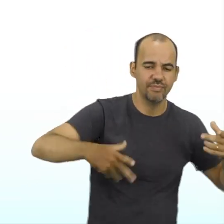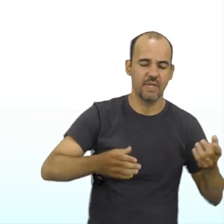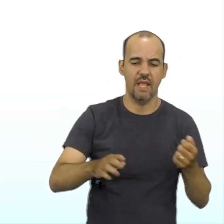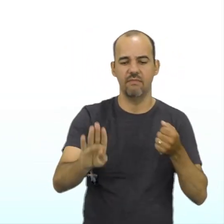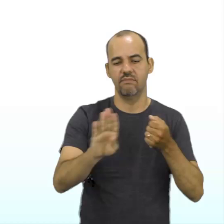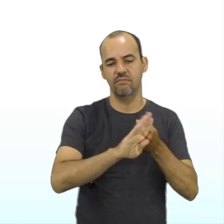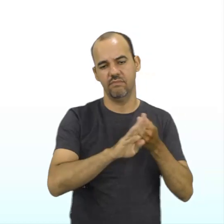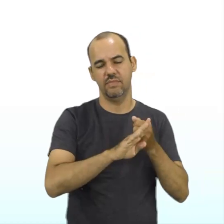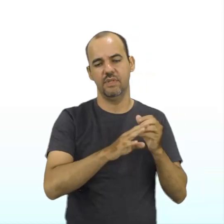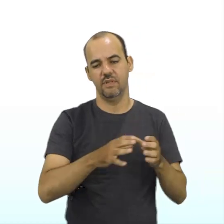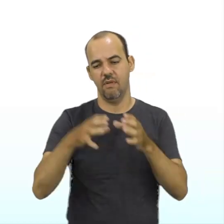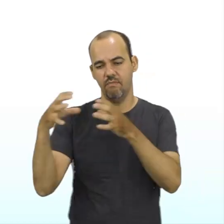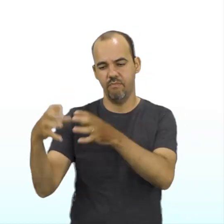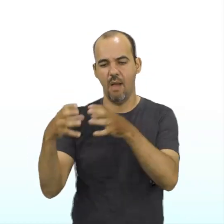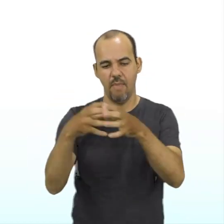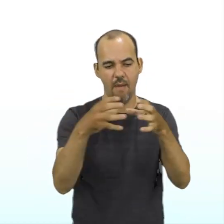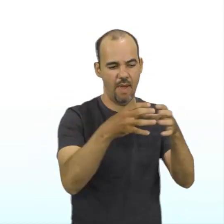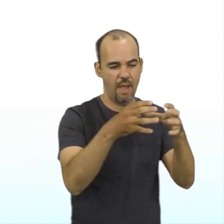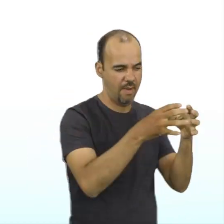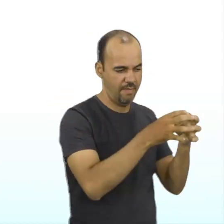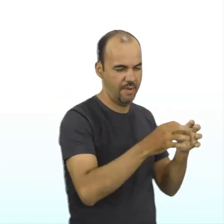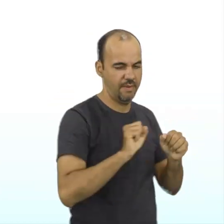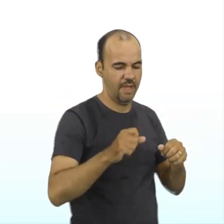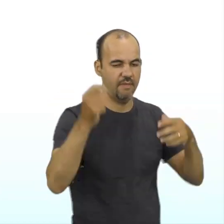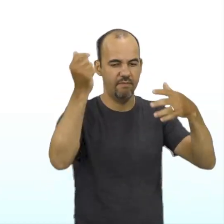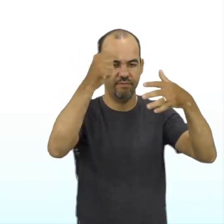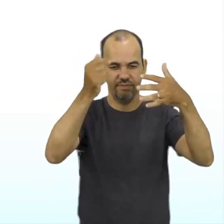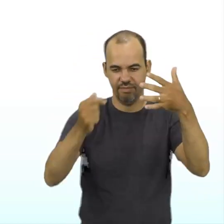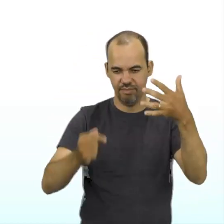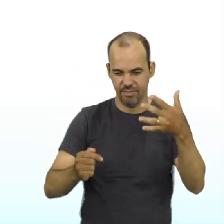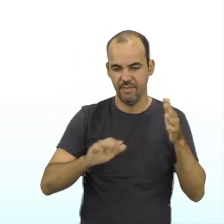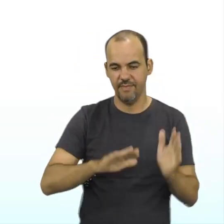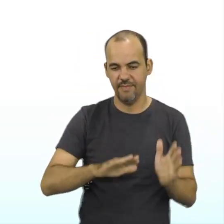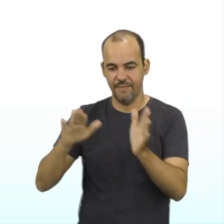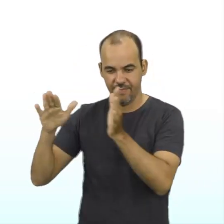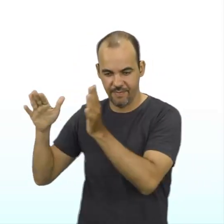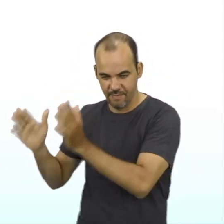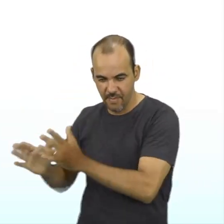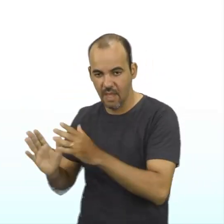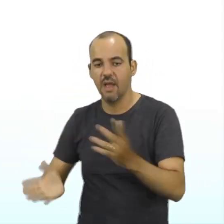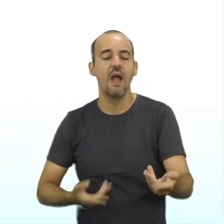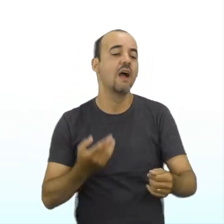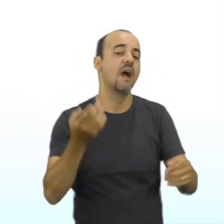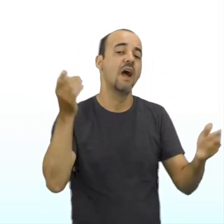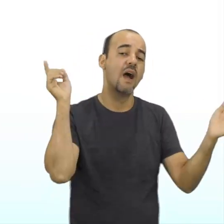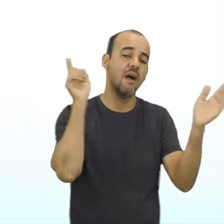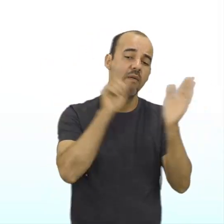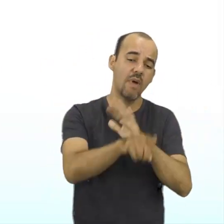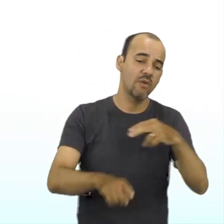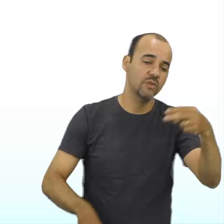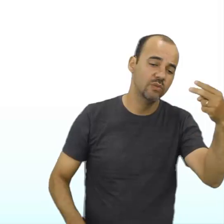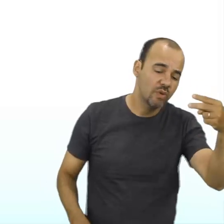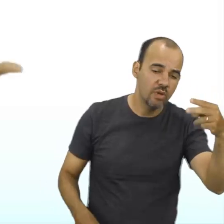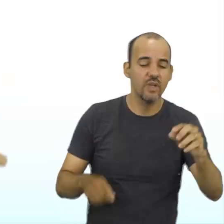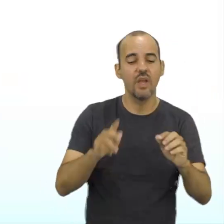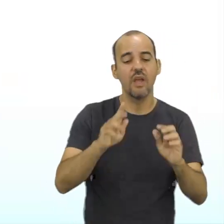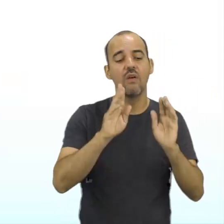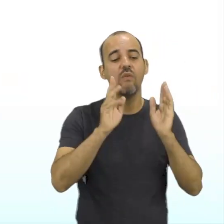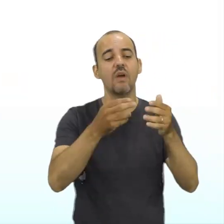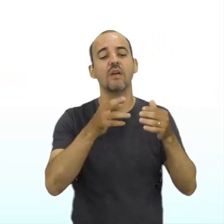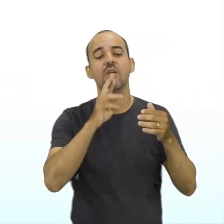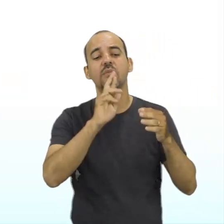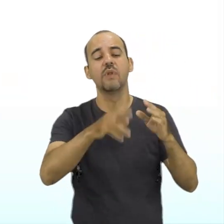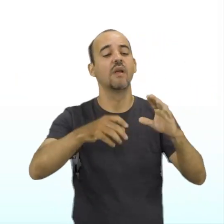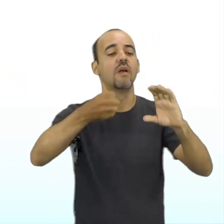voltar lá para a nossa questão que pede o que é que enfatiza características e atitudes. E a